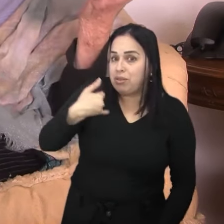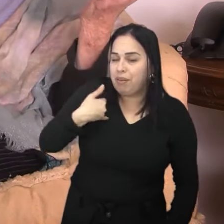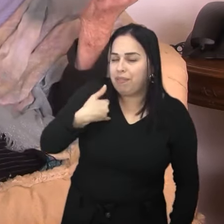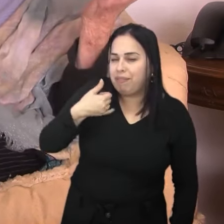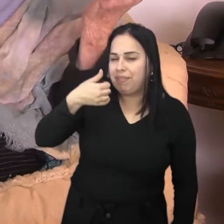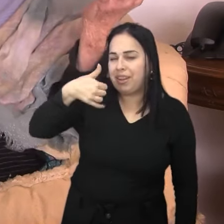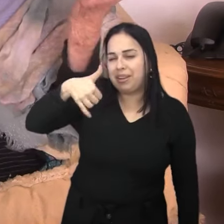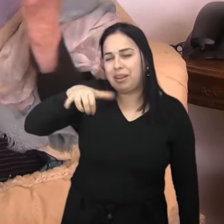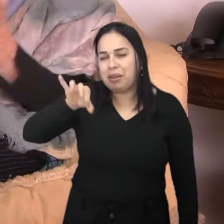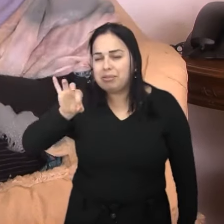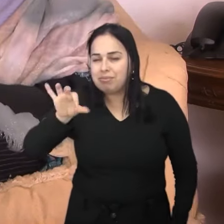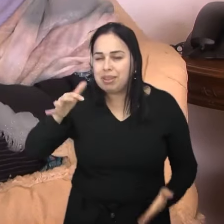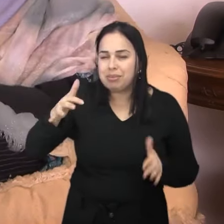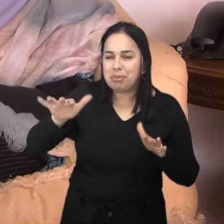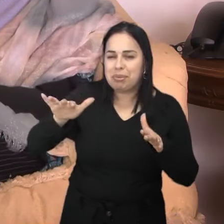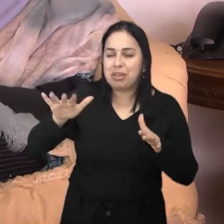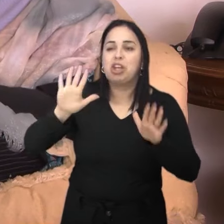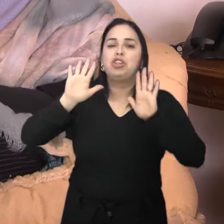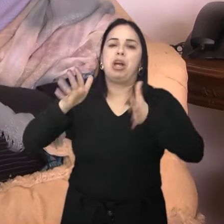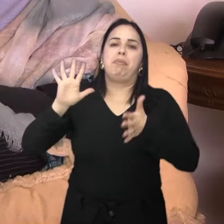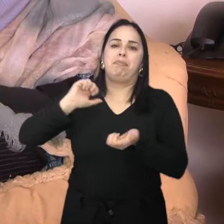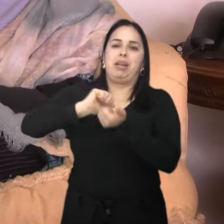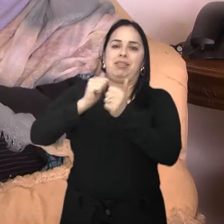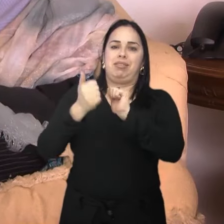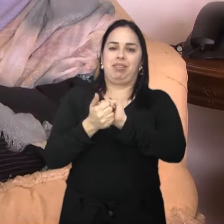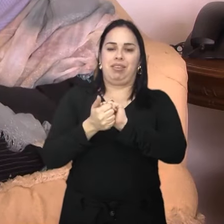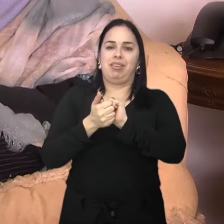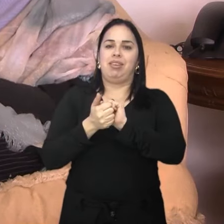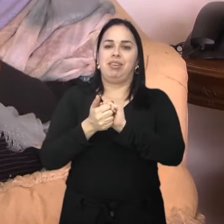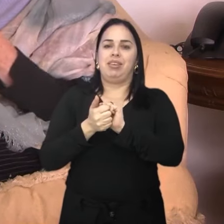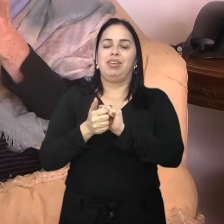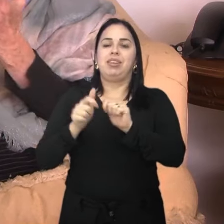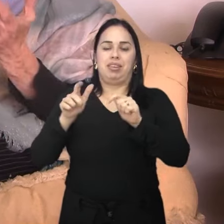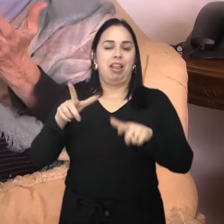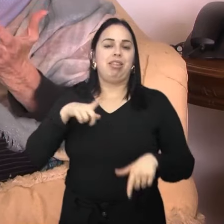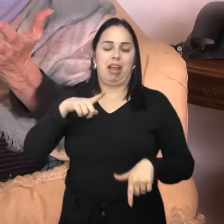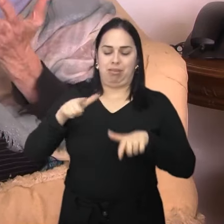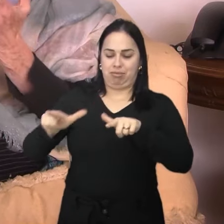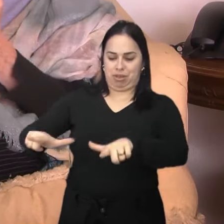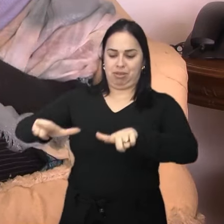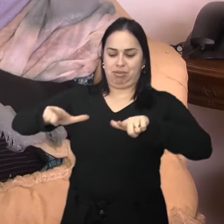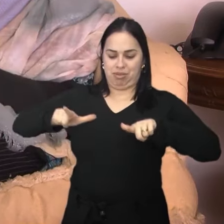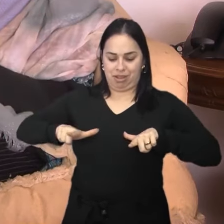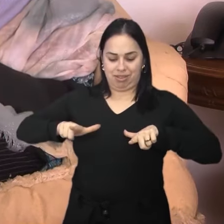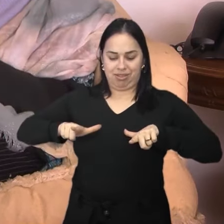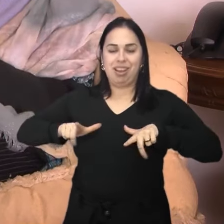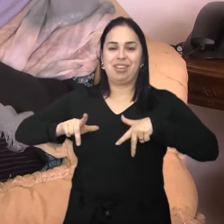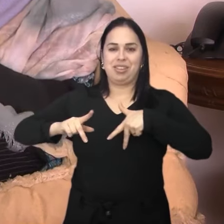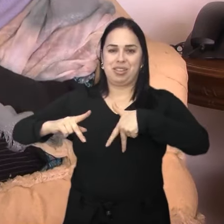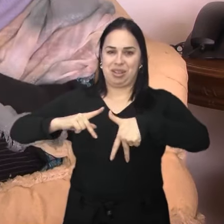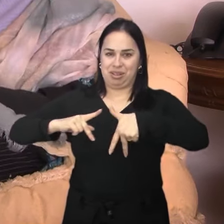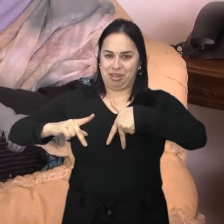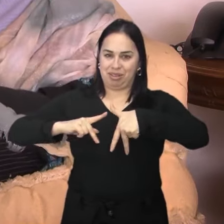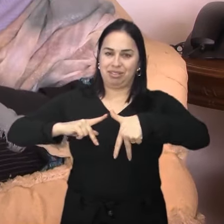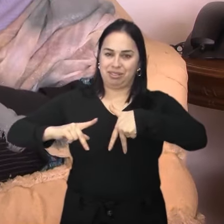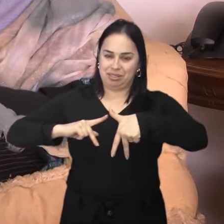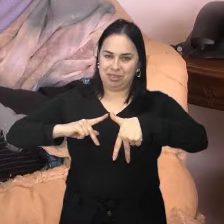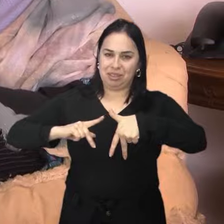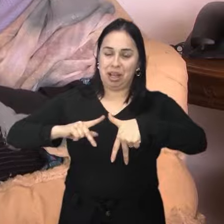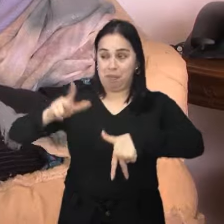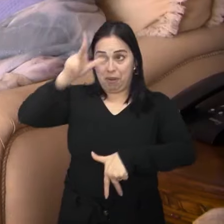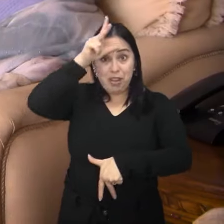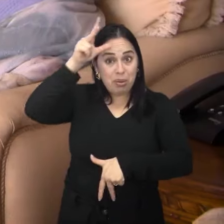tantos anos aqui, eu me adaptei, sou joseense, tenho diploma de joseense, né? Que eu recebi